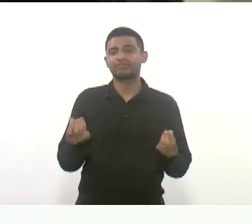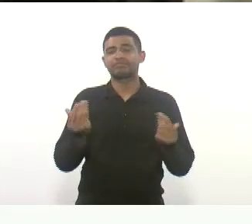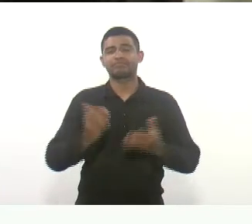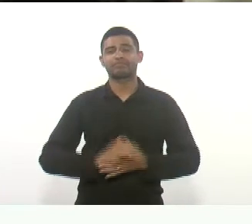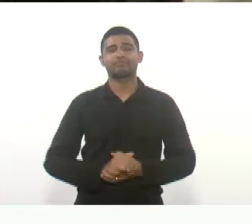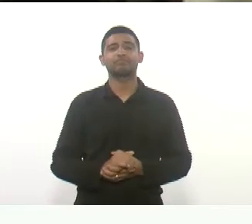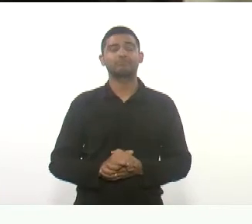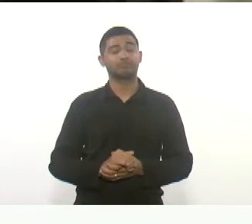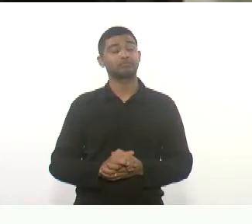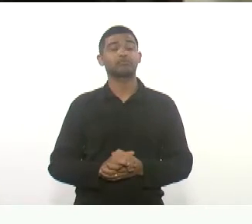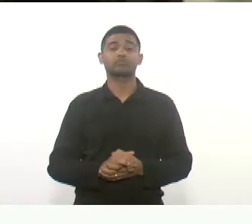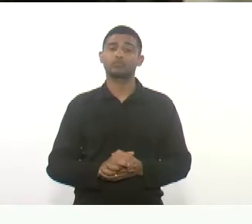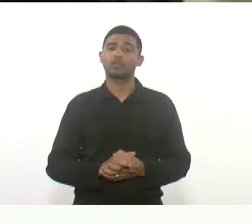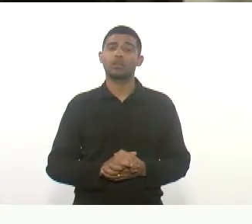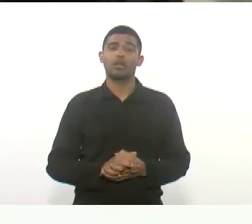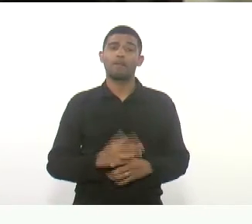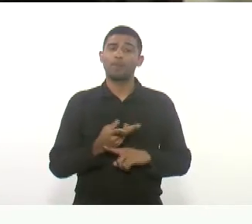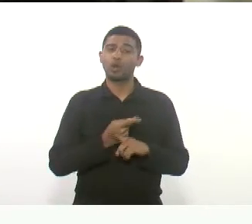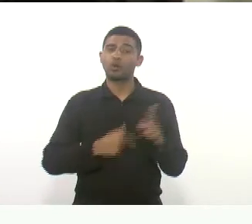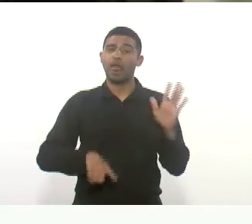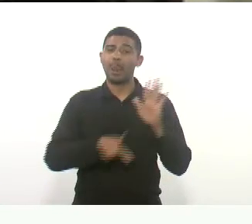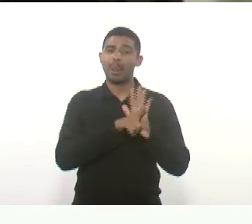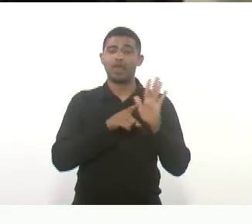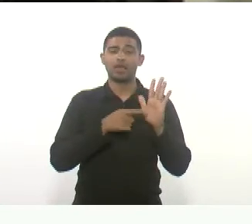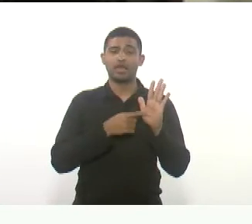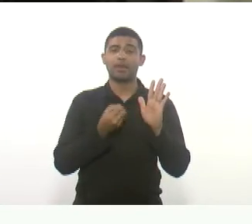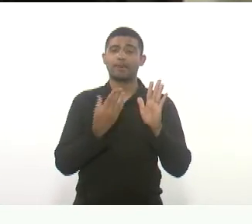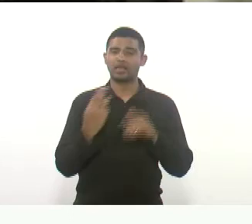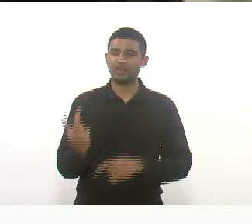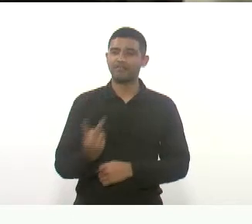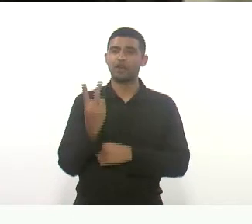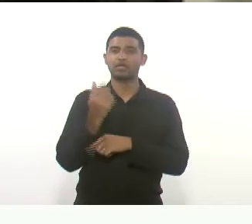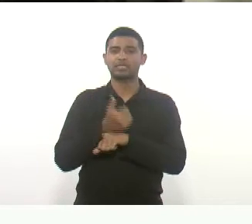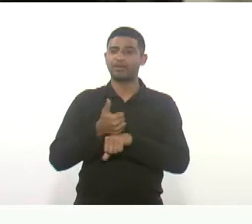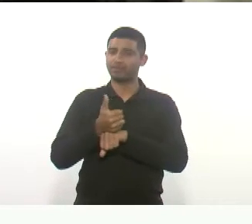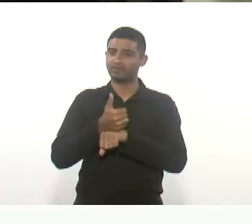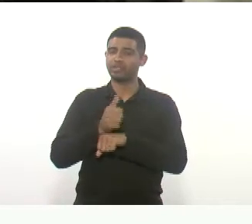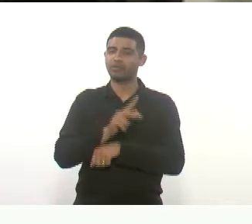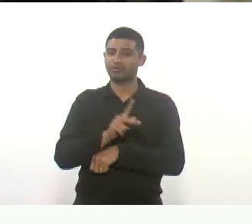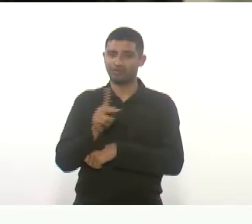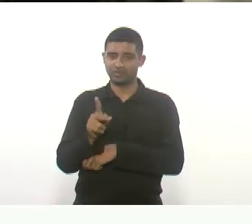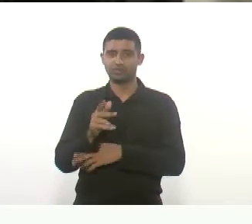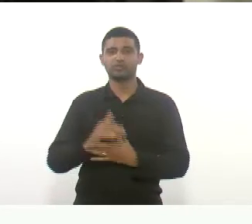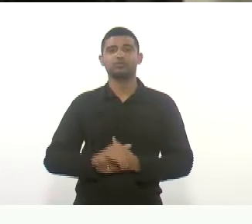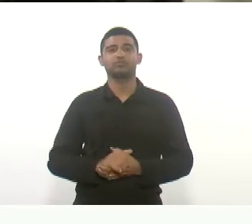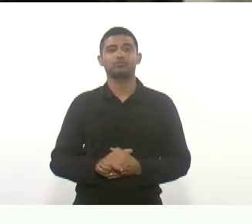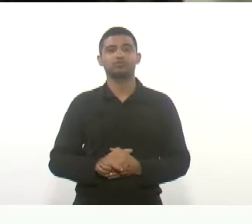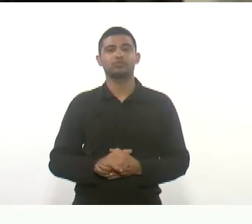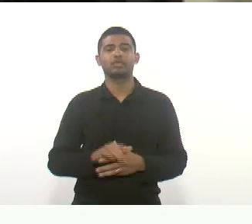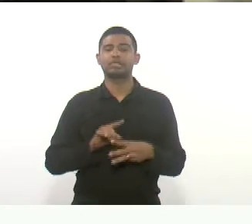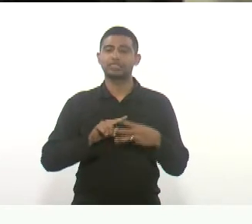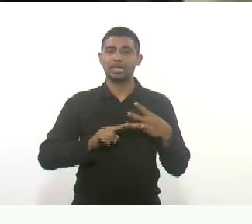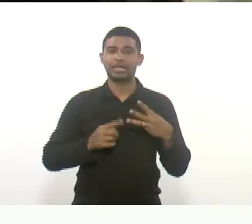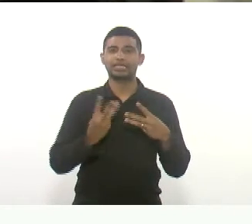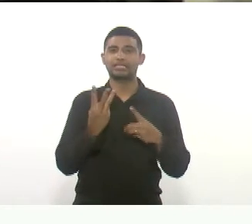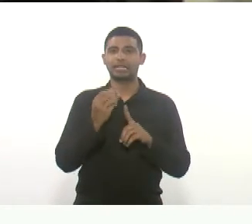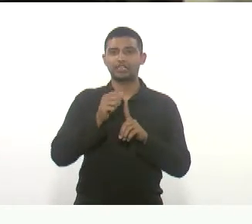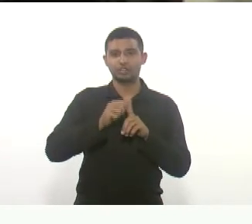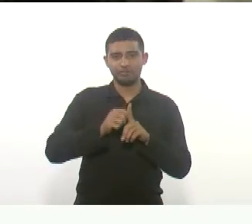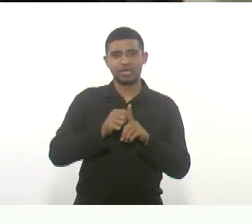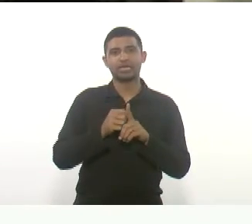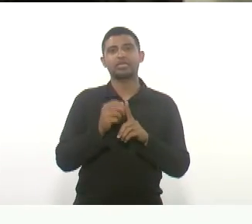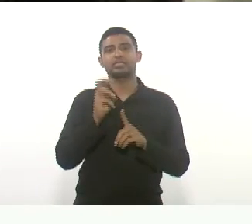hoje legais possíveis para que possa valorizar esse profissional. É importante destacar o triênio, o quinquênio, são situações